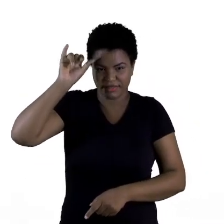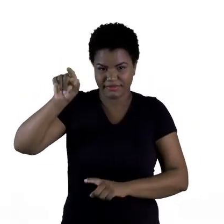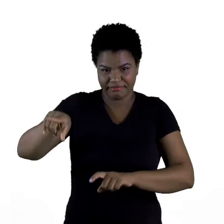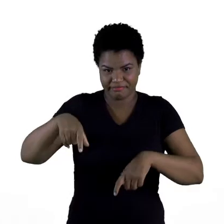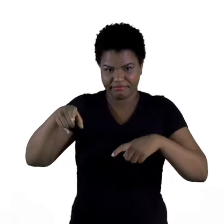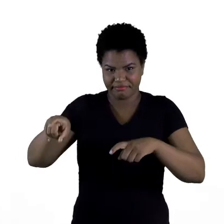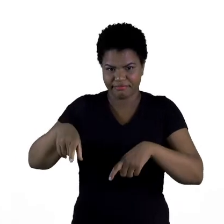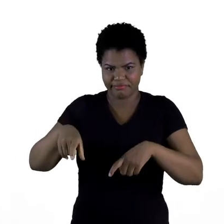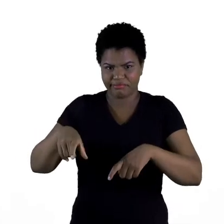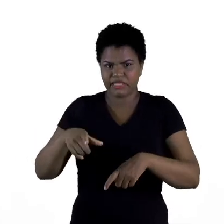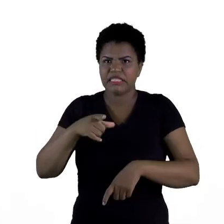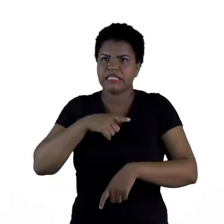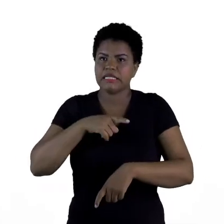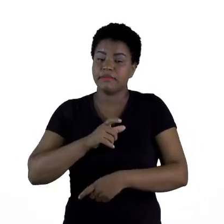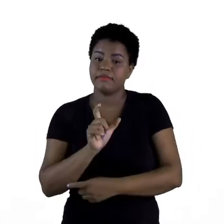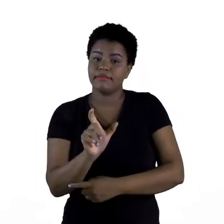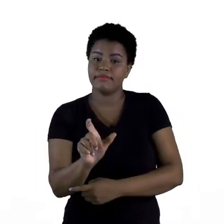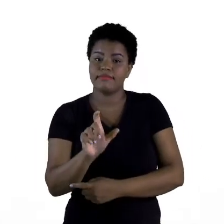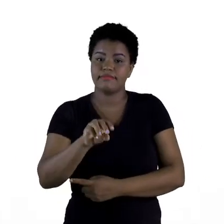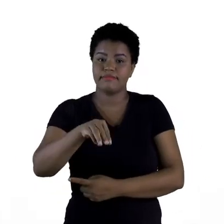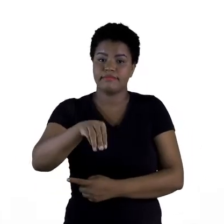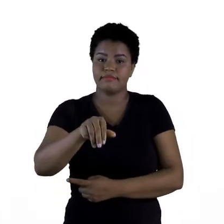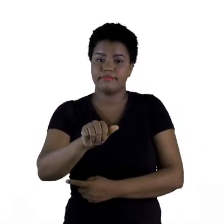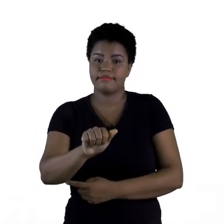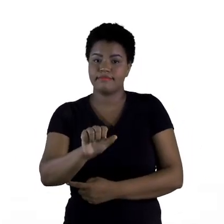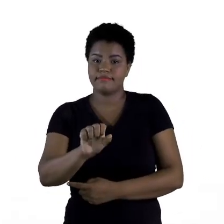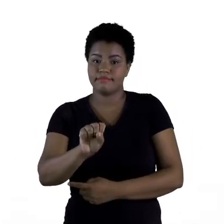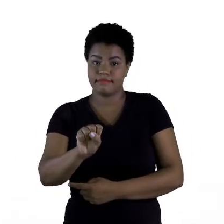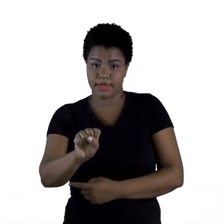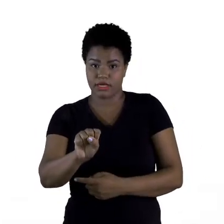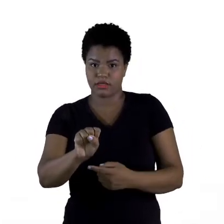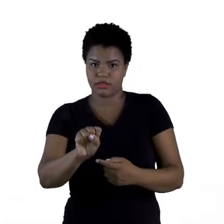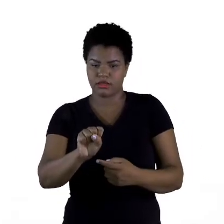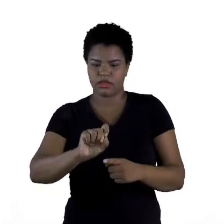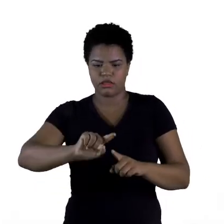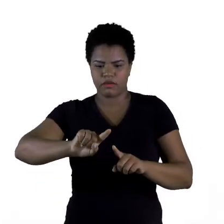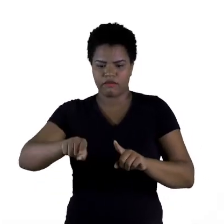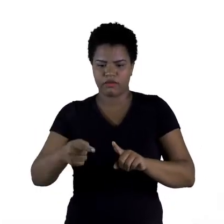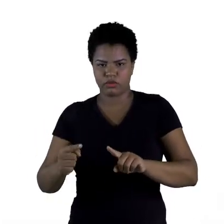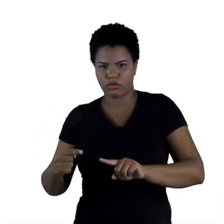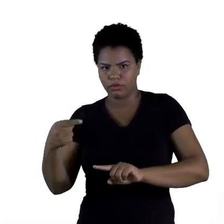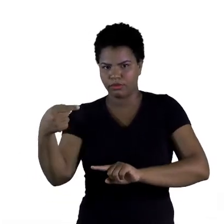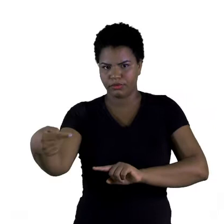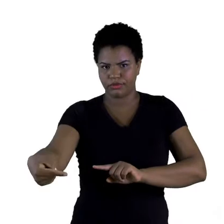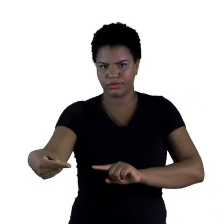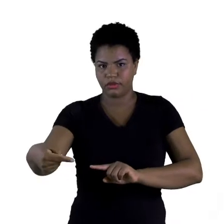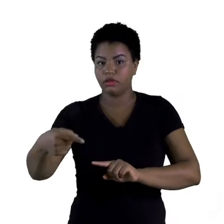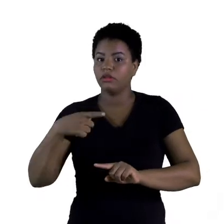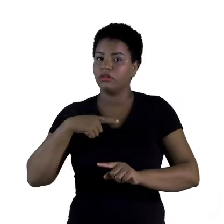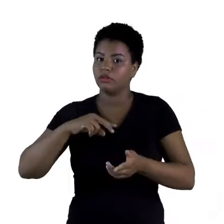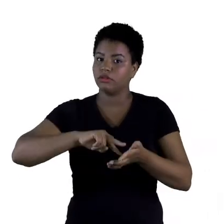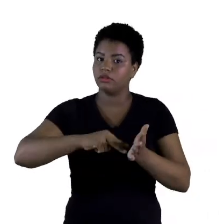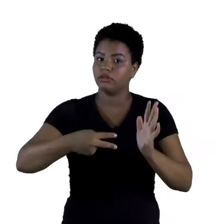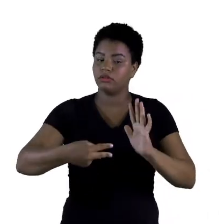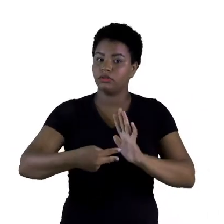Existe a palavrinha mas após a vírgula, perceberam? Que tem o significado de